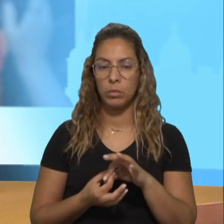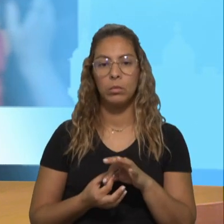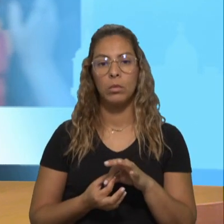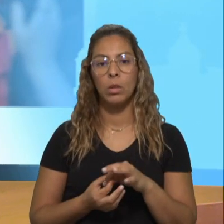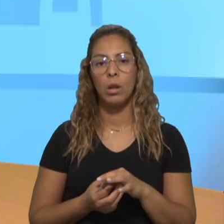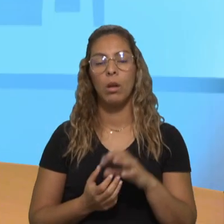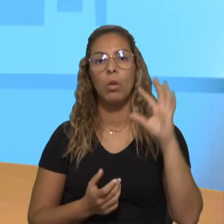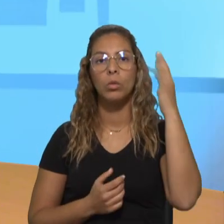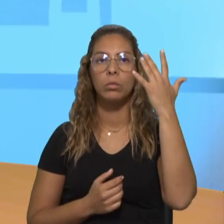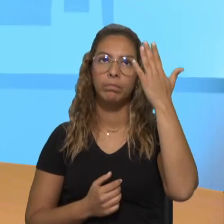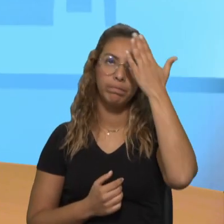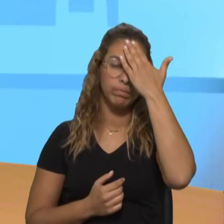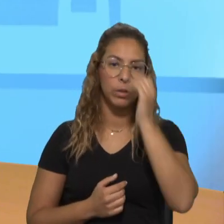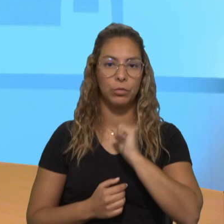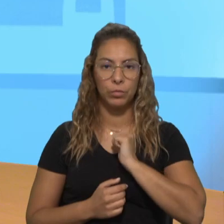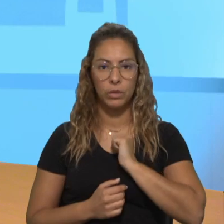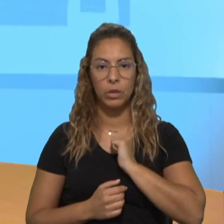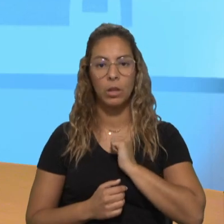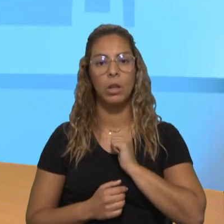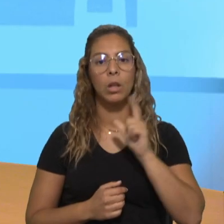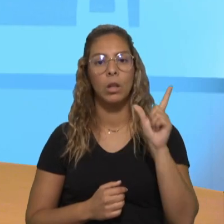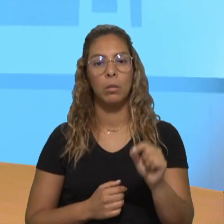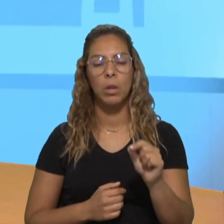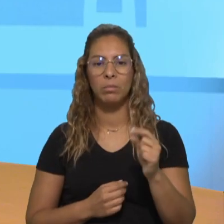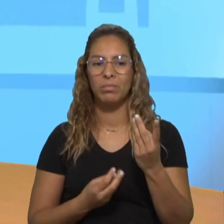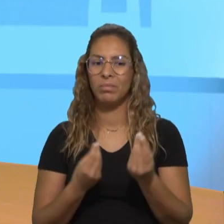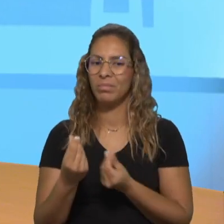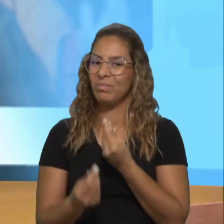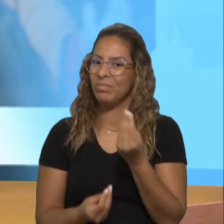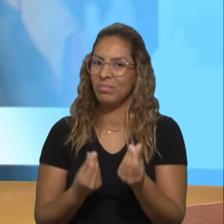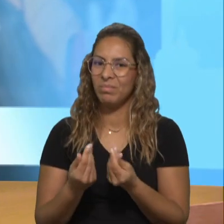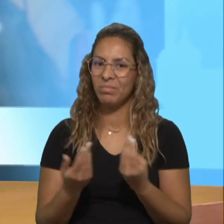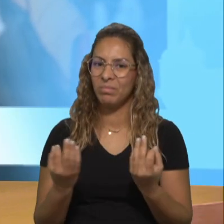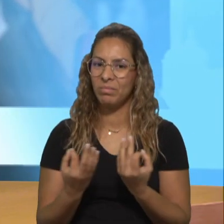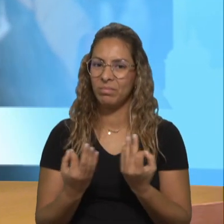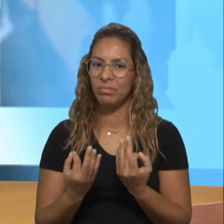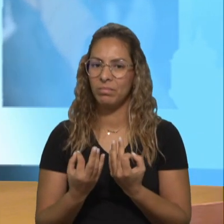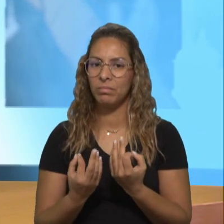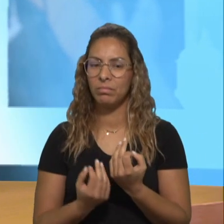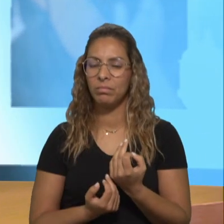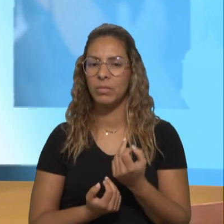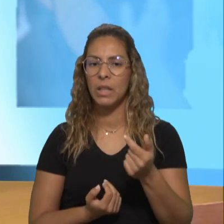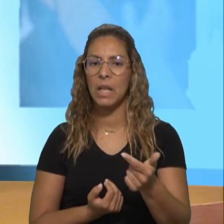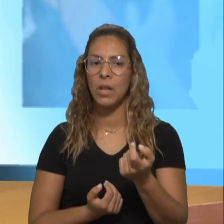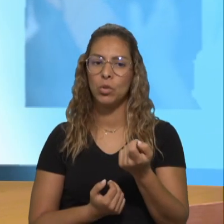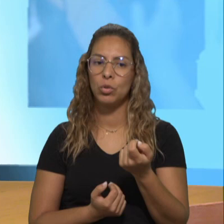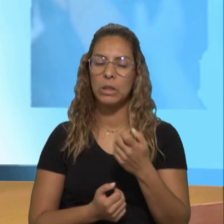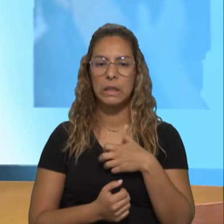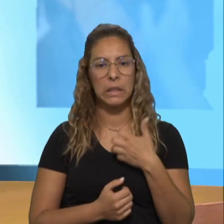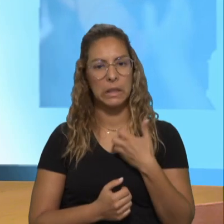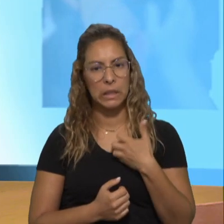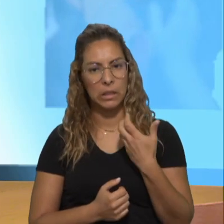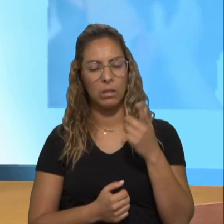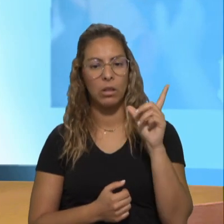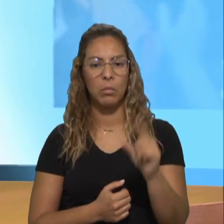cabeça. E esse ambiente hostil vem um bocadinho nessas frustrações e